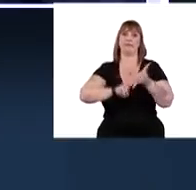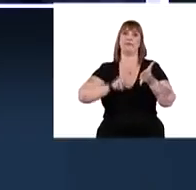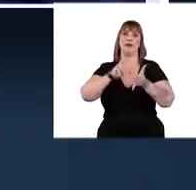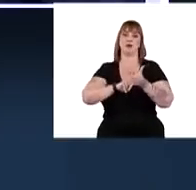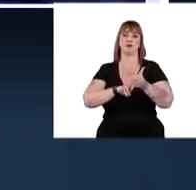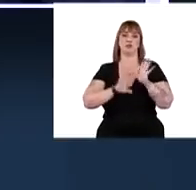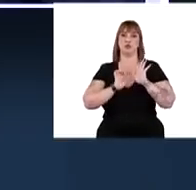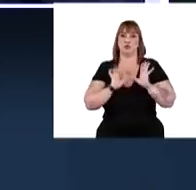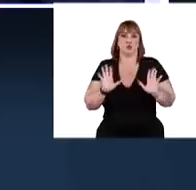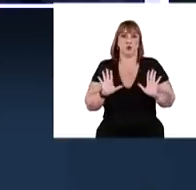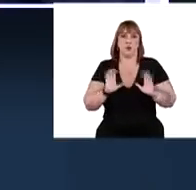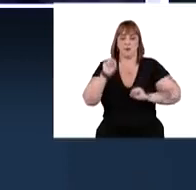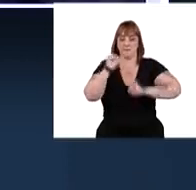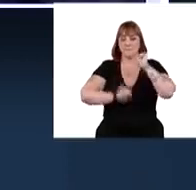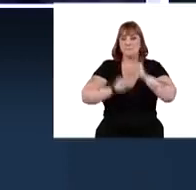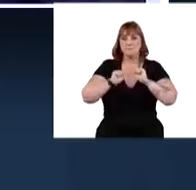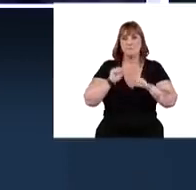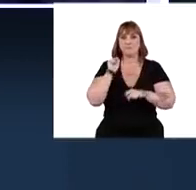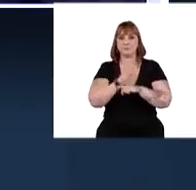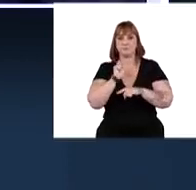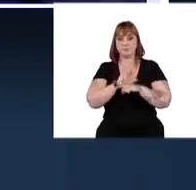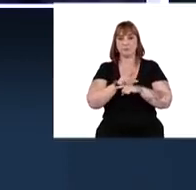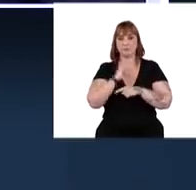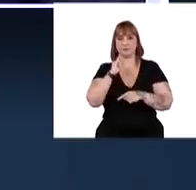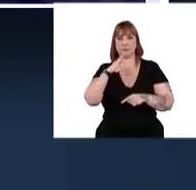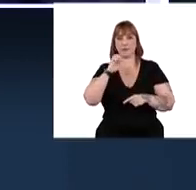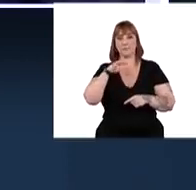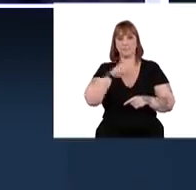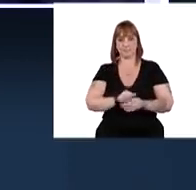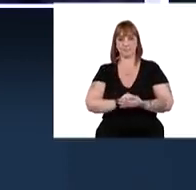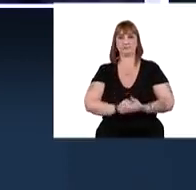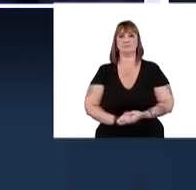de agrotóxico, né, em relação ao ICMS.